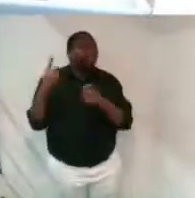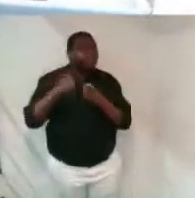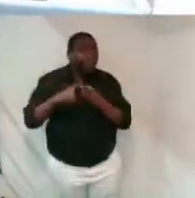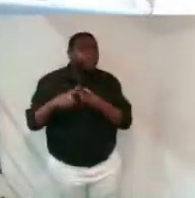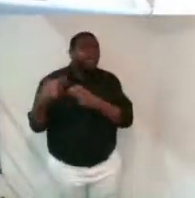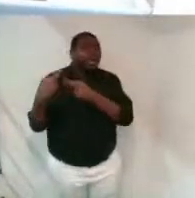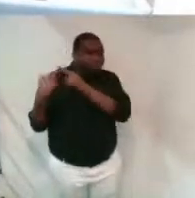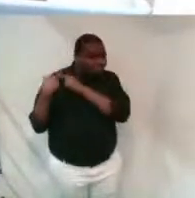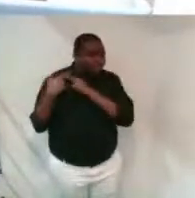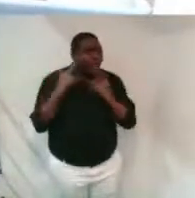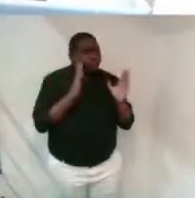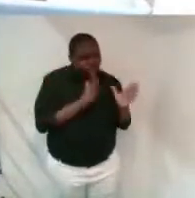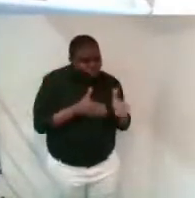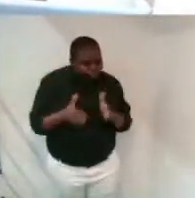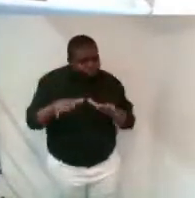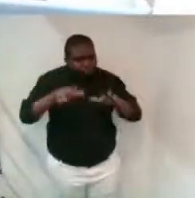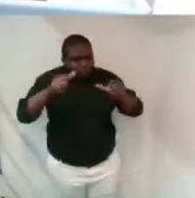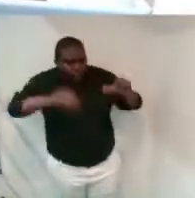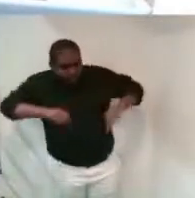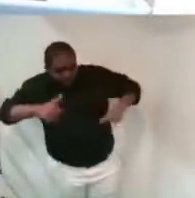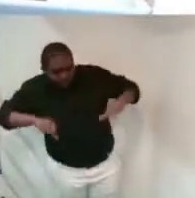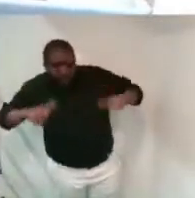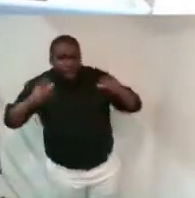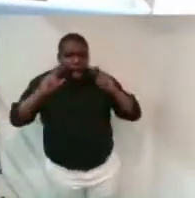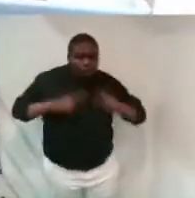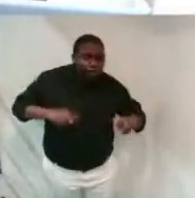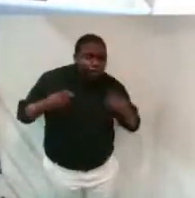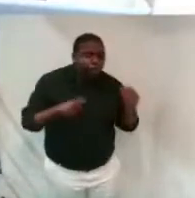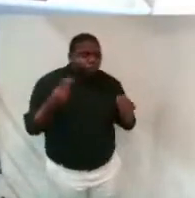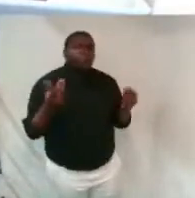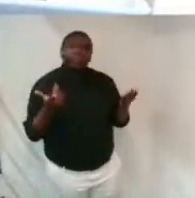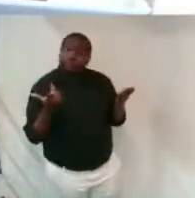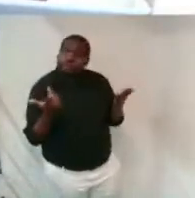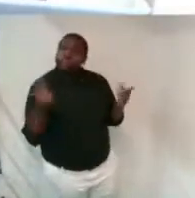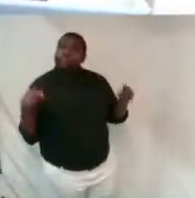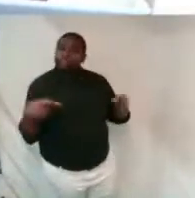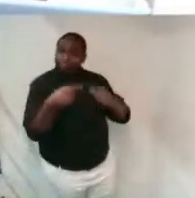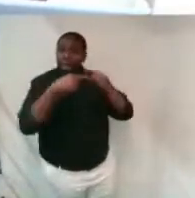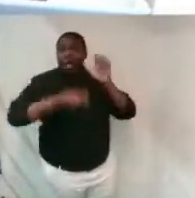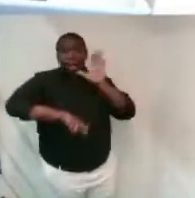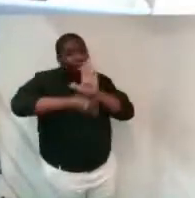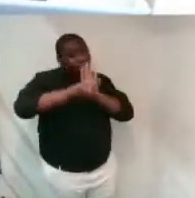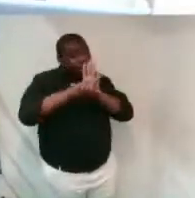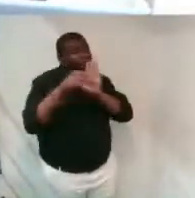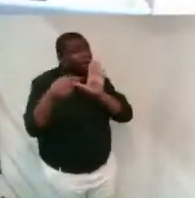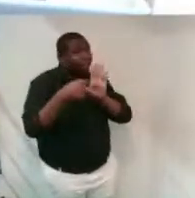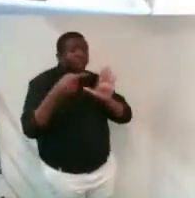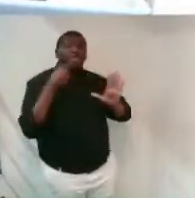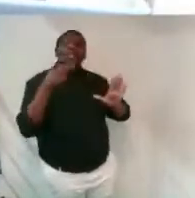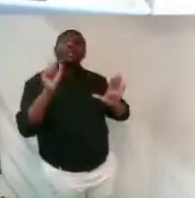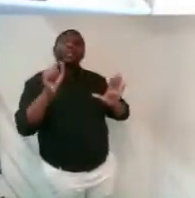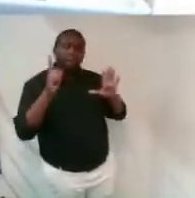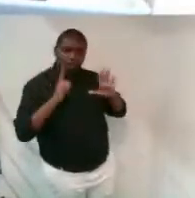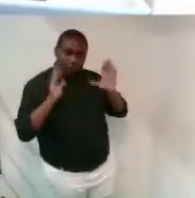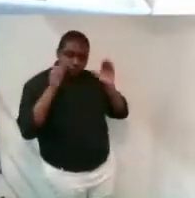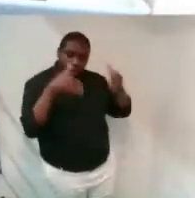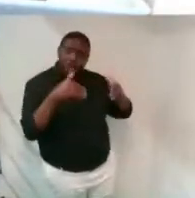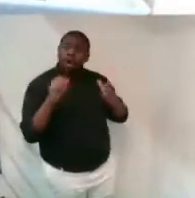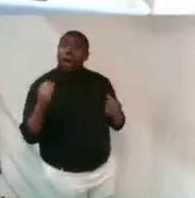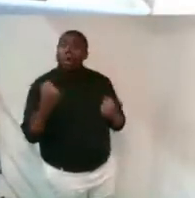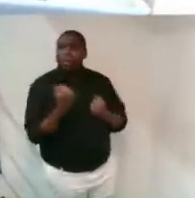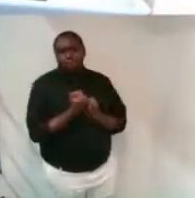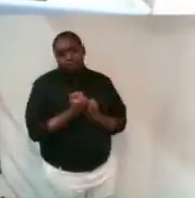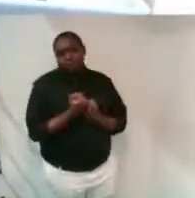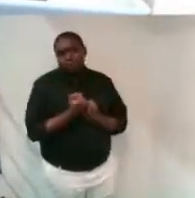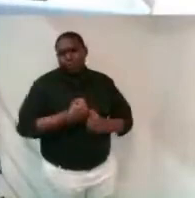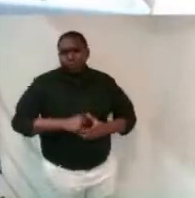que ele pode, obedecendo a prioridade estabelecida na lei, né, dar prioridade no apoio às cooperativas